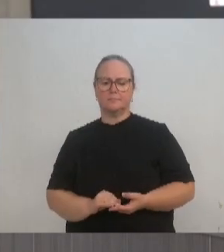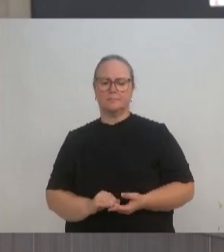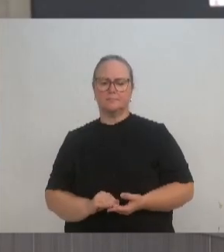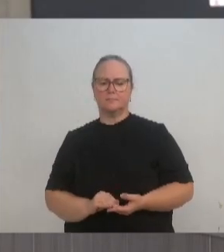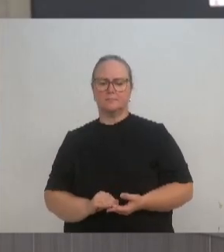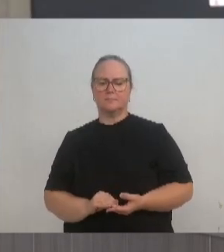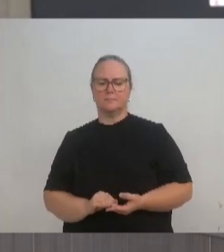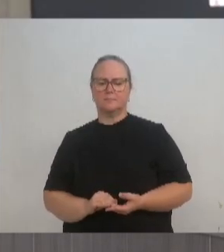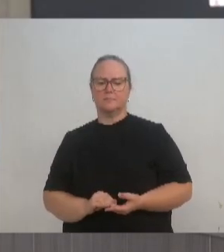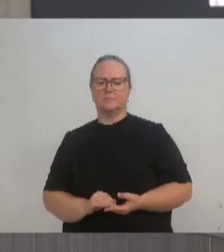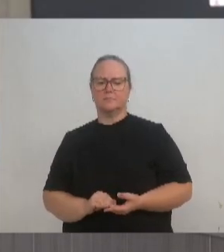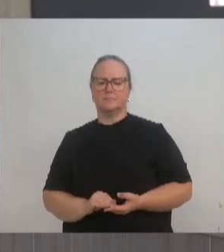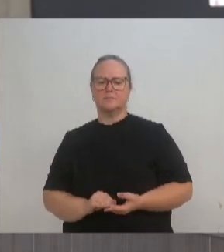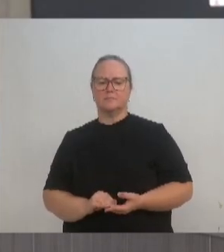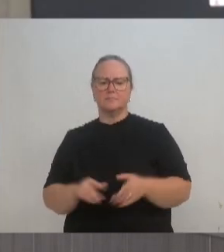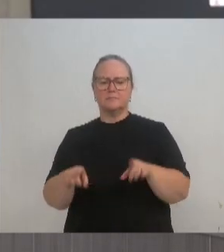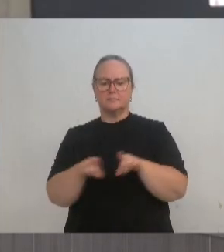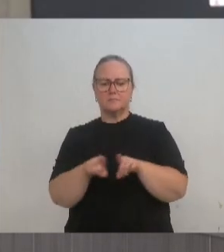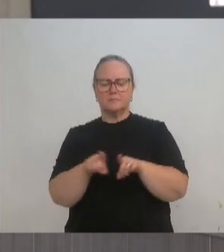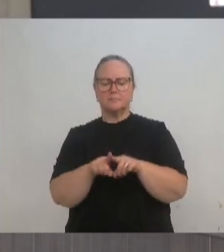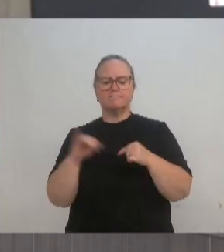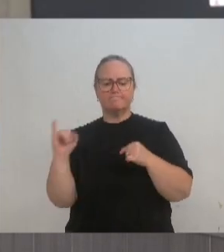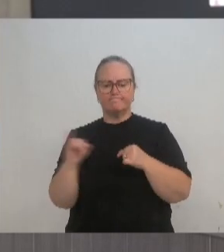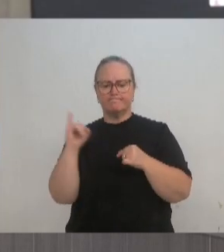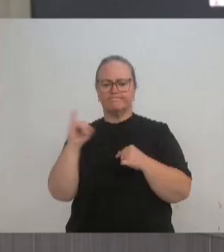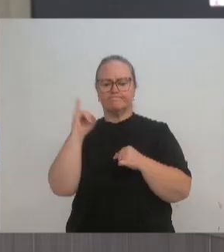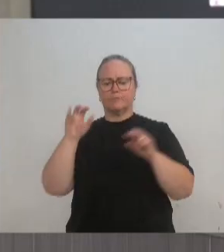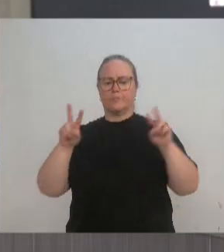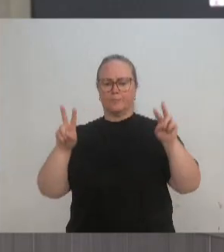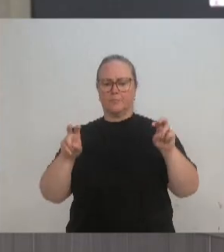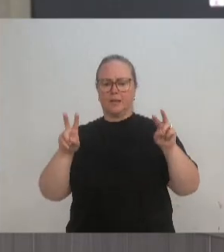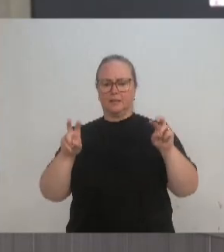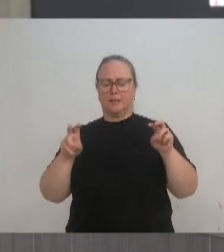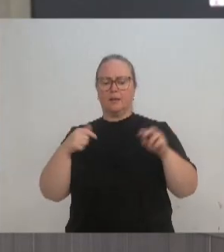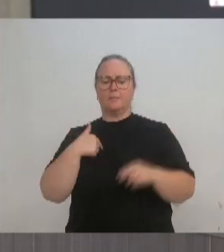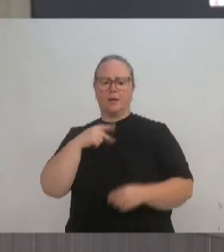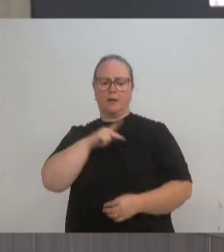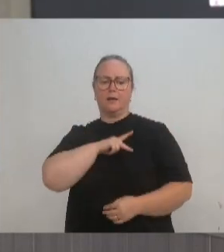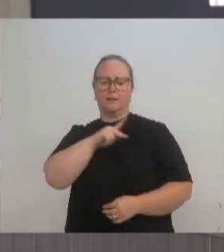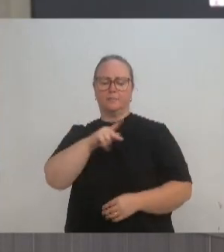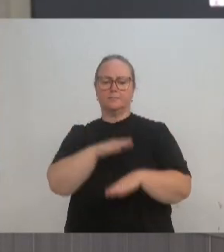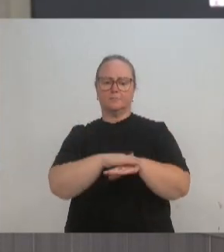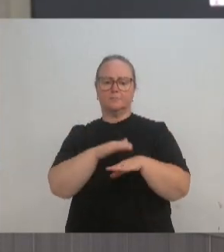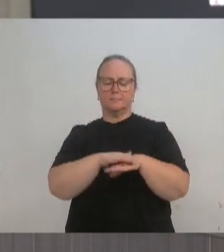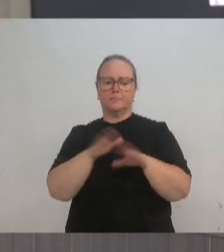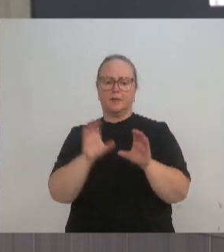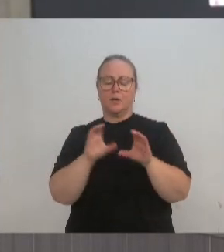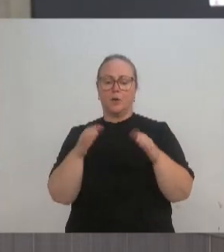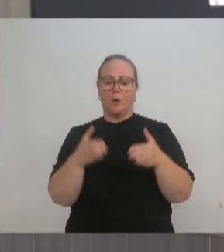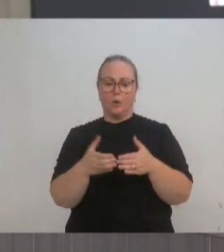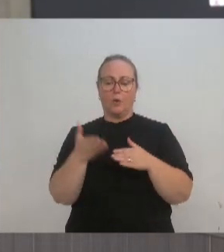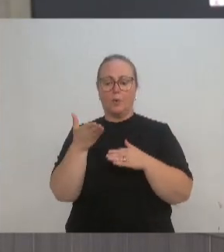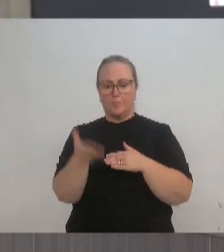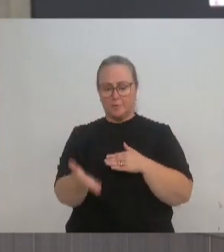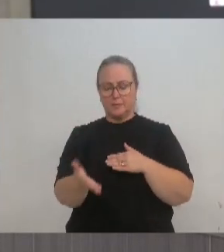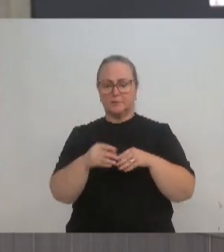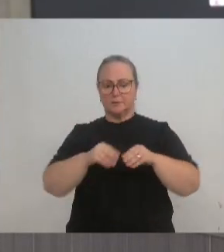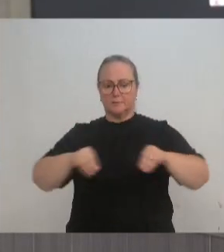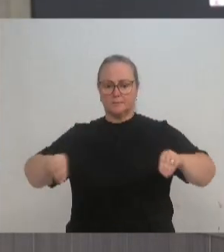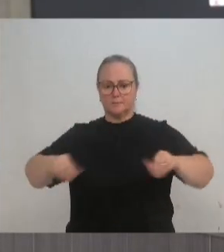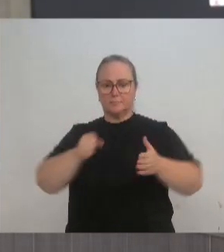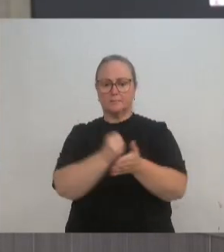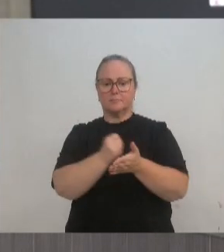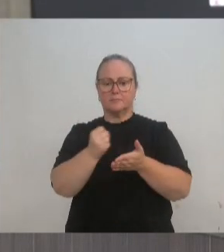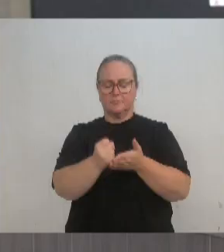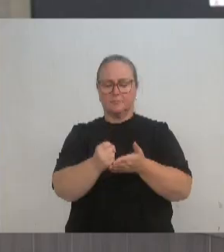Vereador Almir, eu destaco a importância desse assunto como presidente da comissão da Frente Parlamentar de Regularização Urbana, onde a